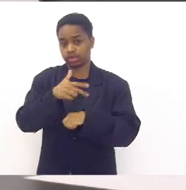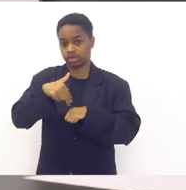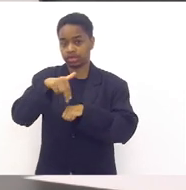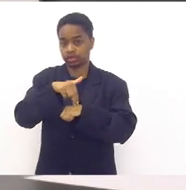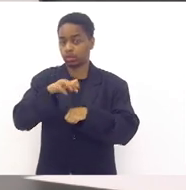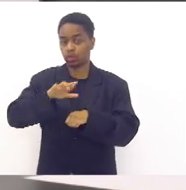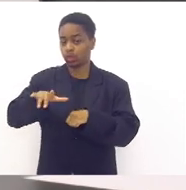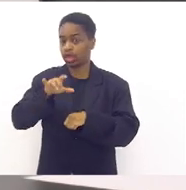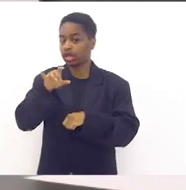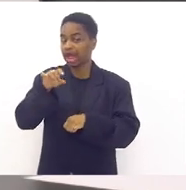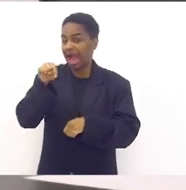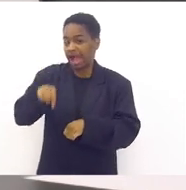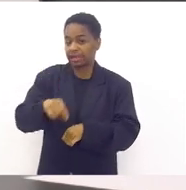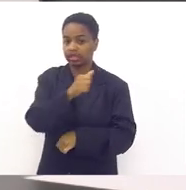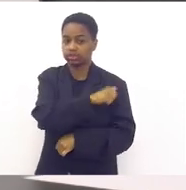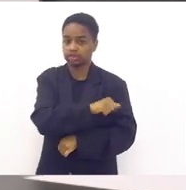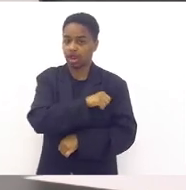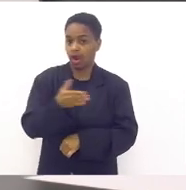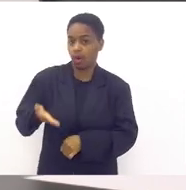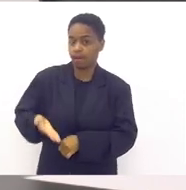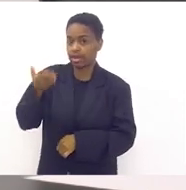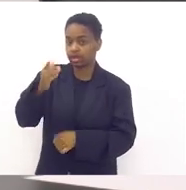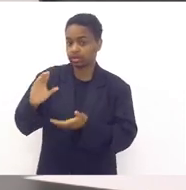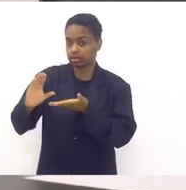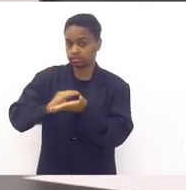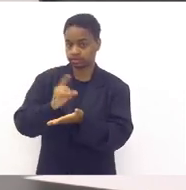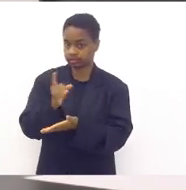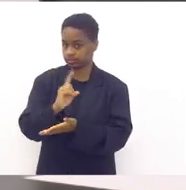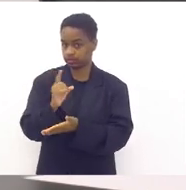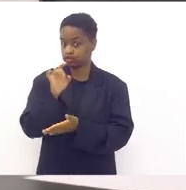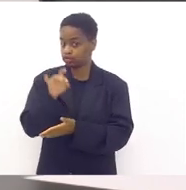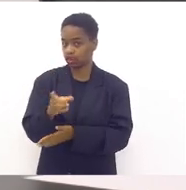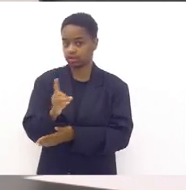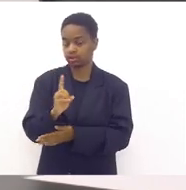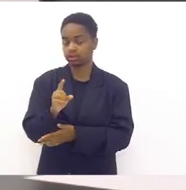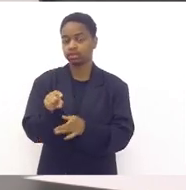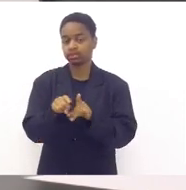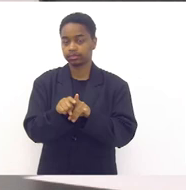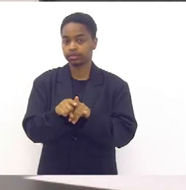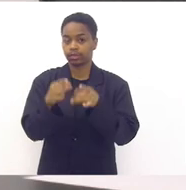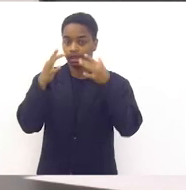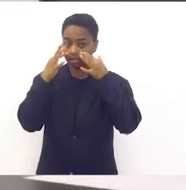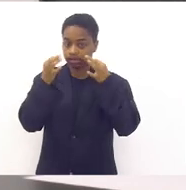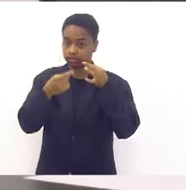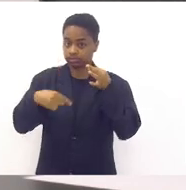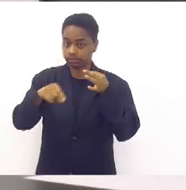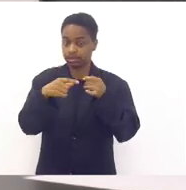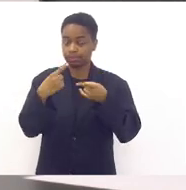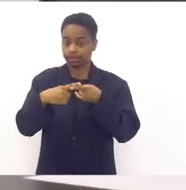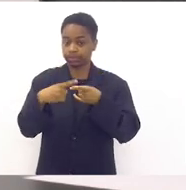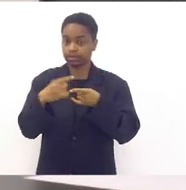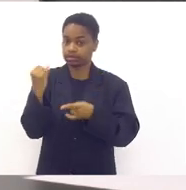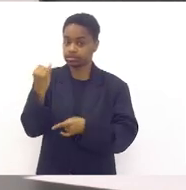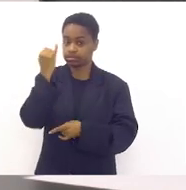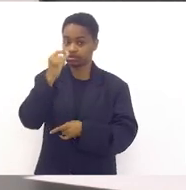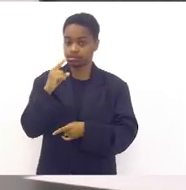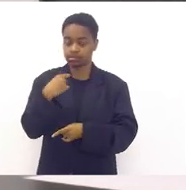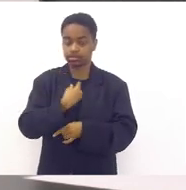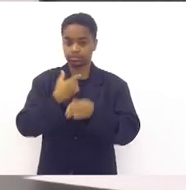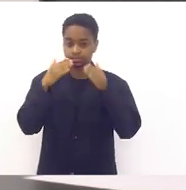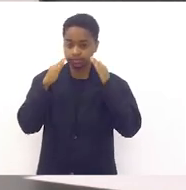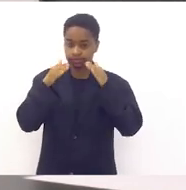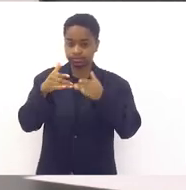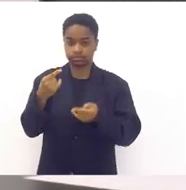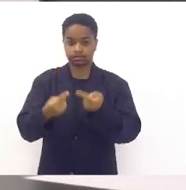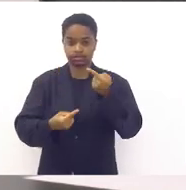Rio de Janeiro que vai ter um aumento de receita. Né, então, quero chamar a atenção da importância disso estar no foco. Né,